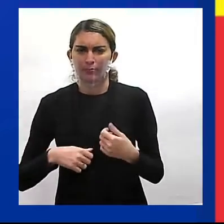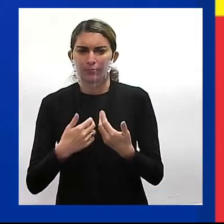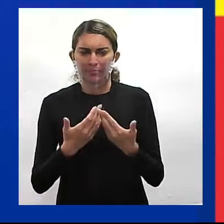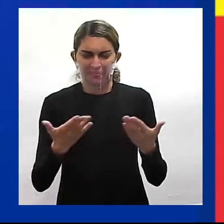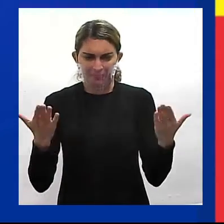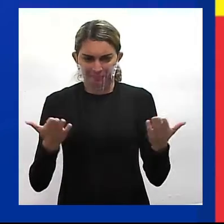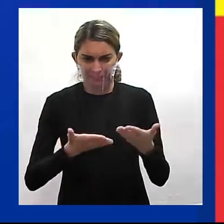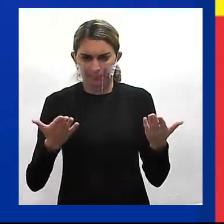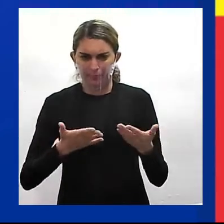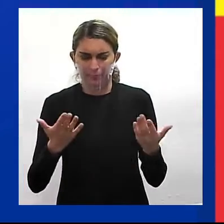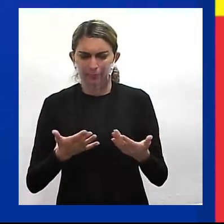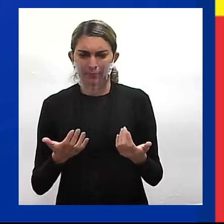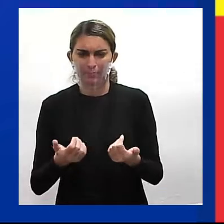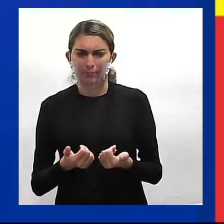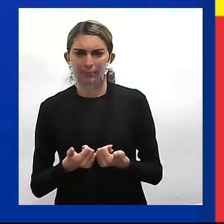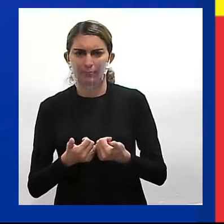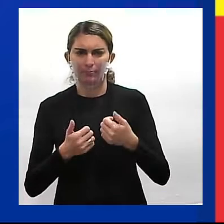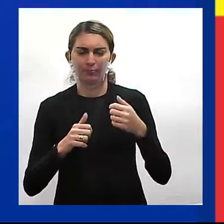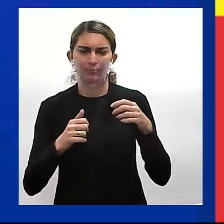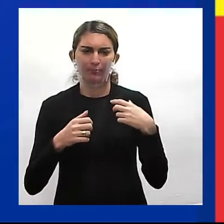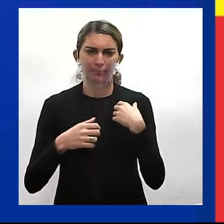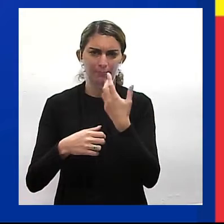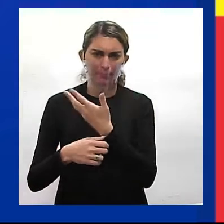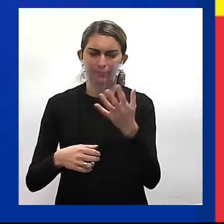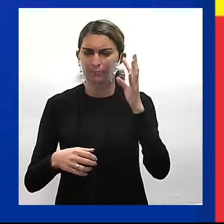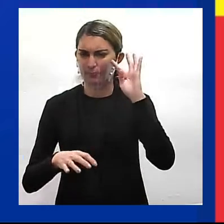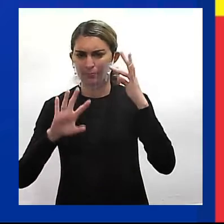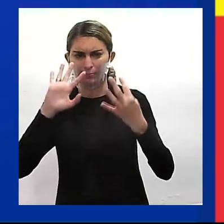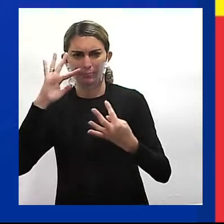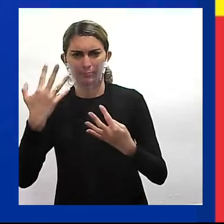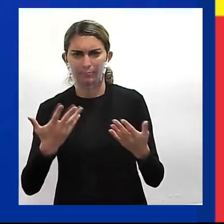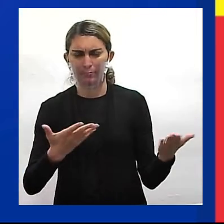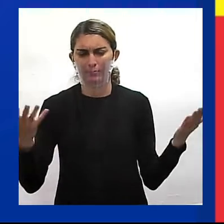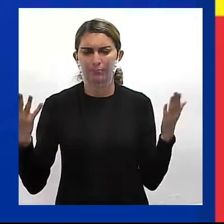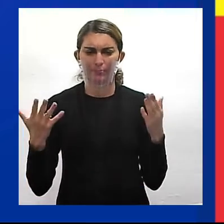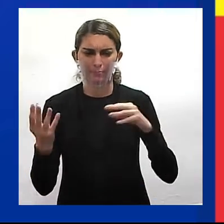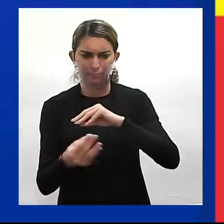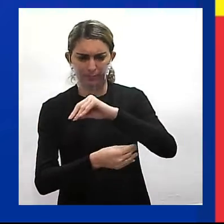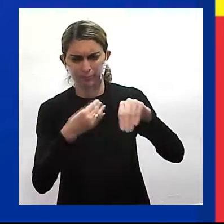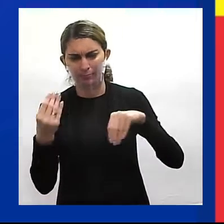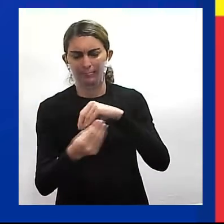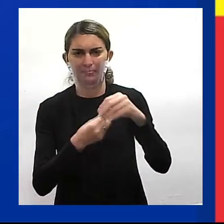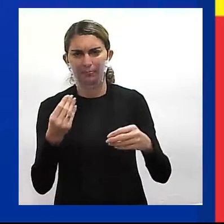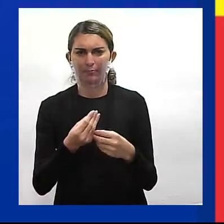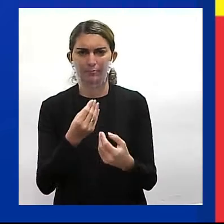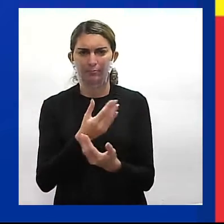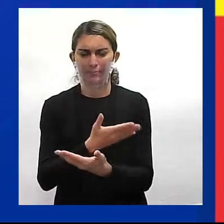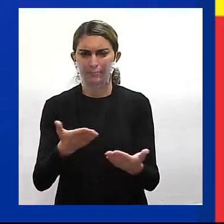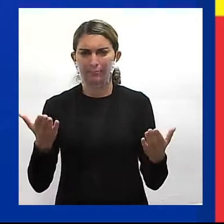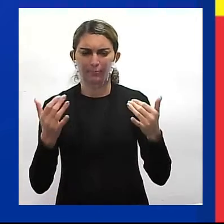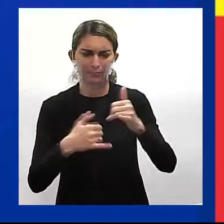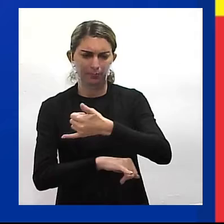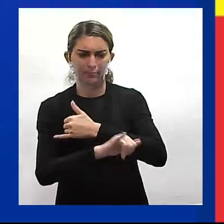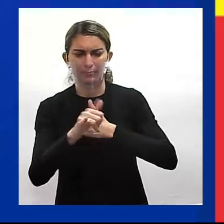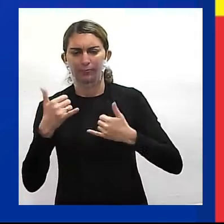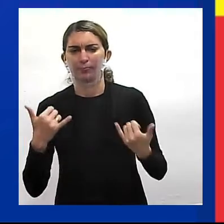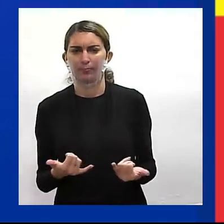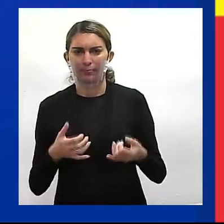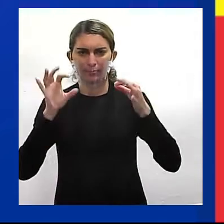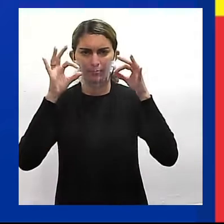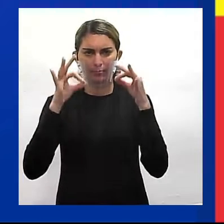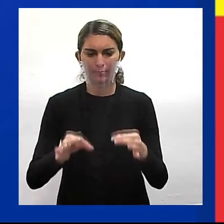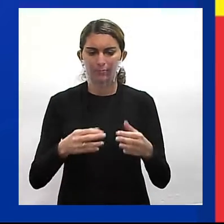A aula de hoje vai ser o quê? A dissolução das substâncias e a variação de energia,